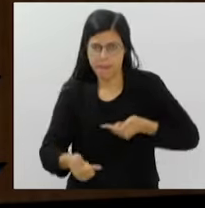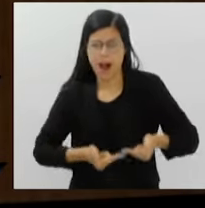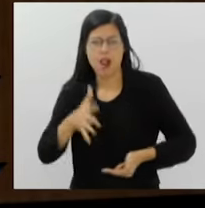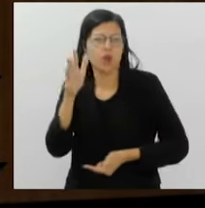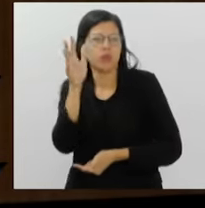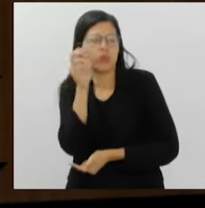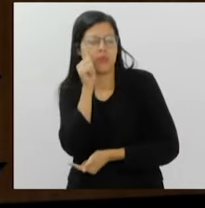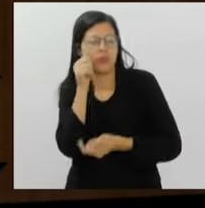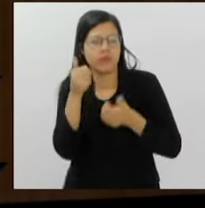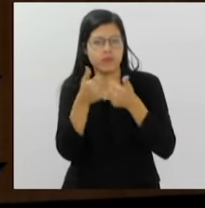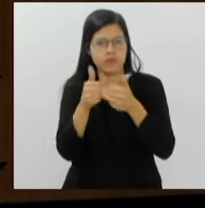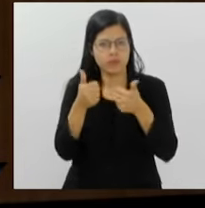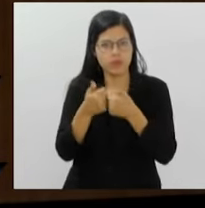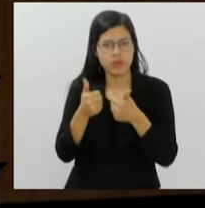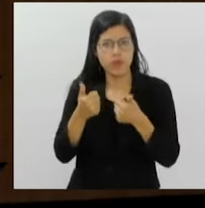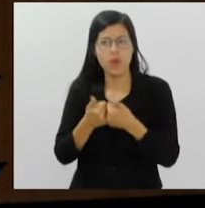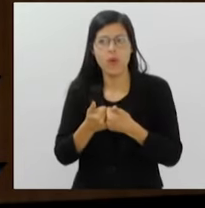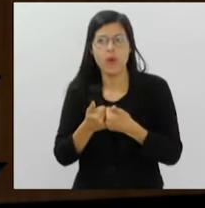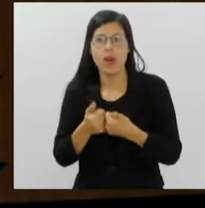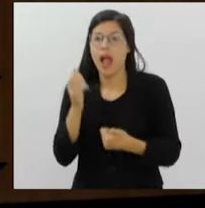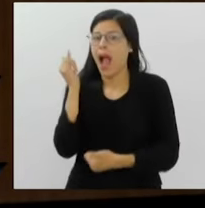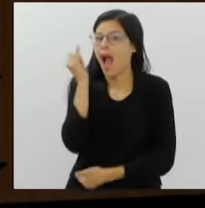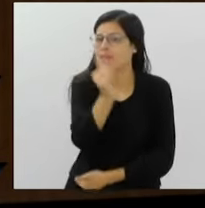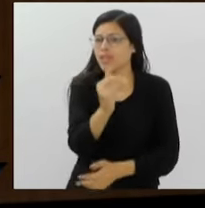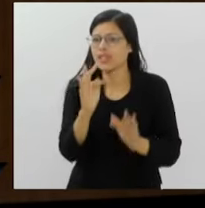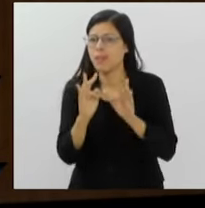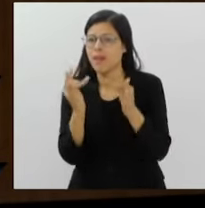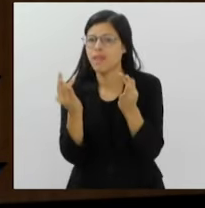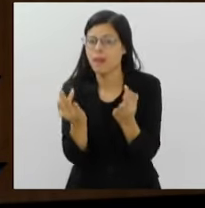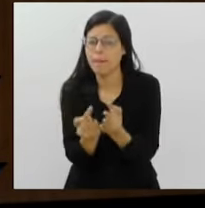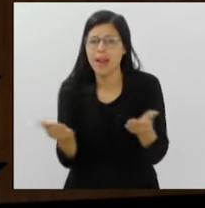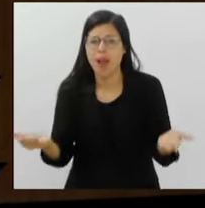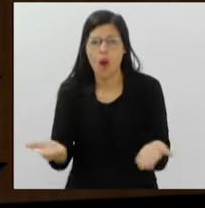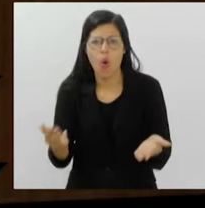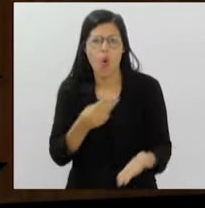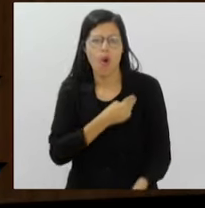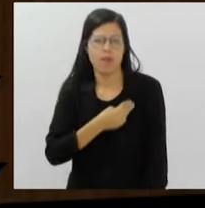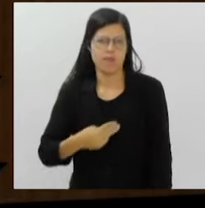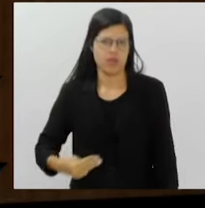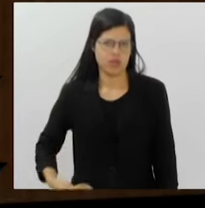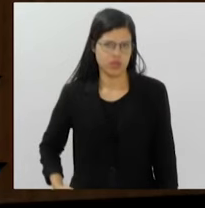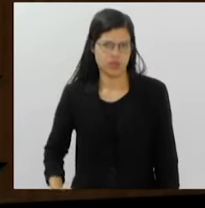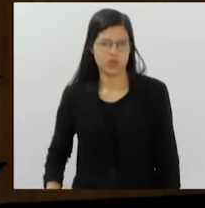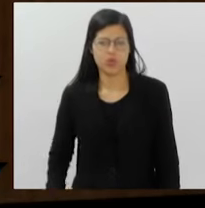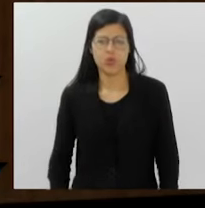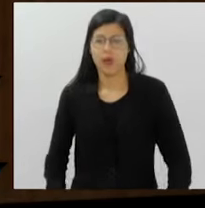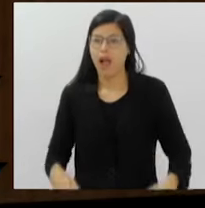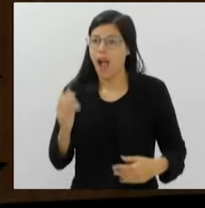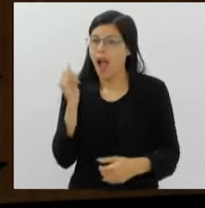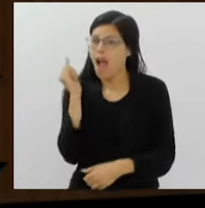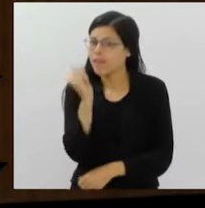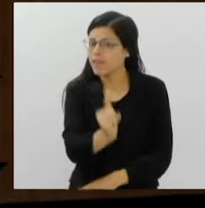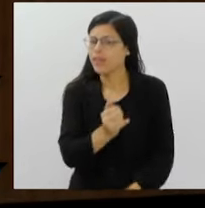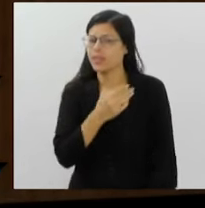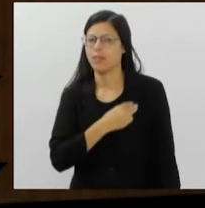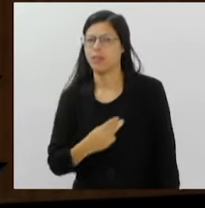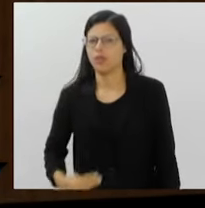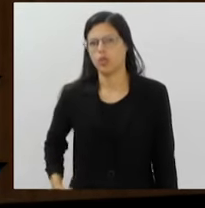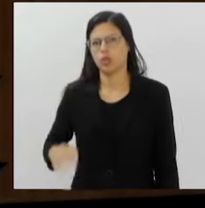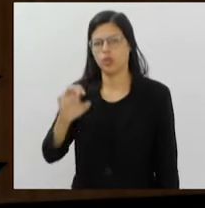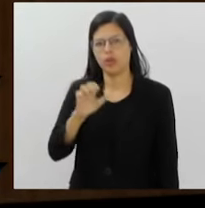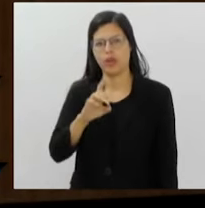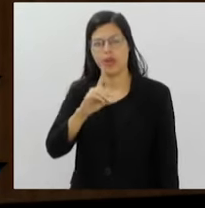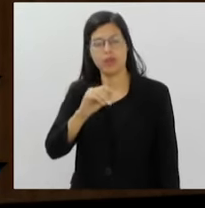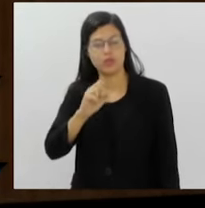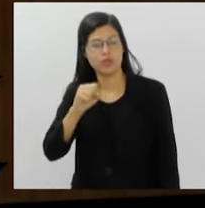o trabalho. Fala para a família lá agora, ministro. Vai lá, ministro. Ministro Edson Fachin, fala assim,